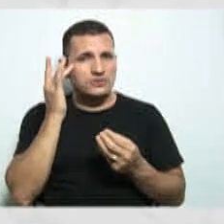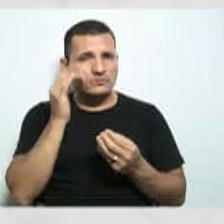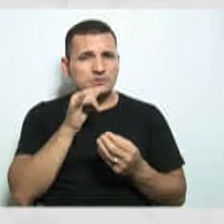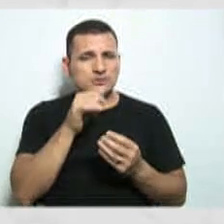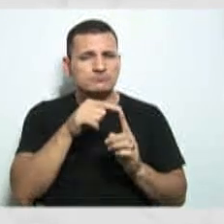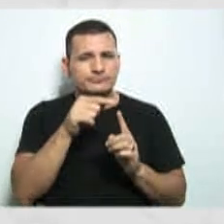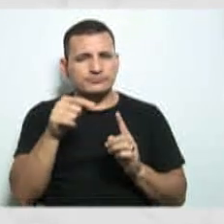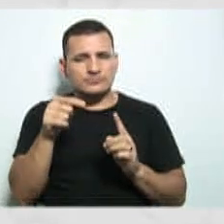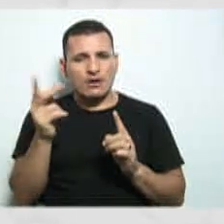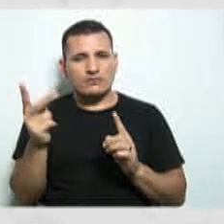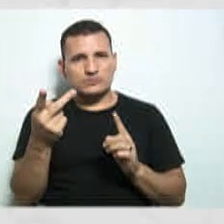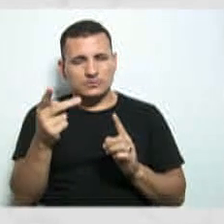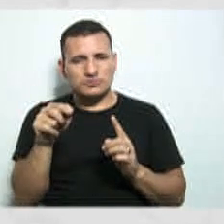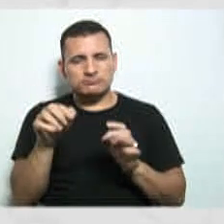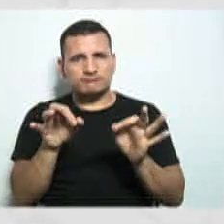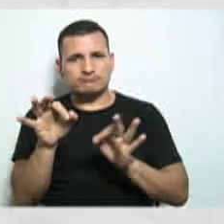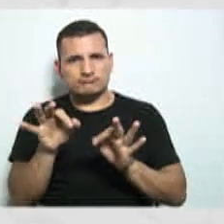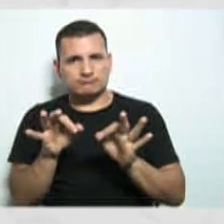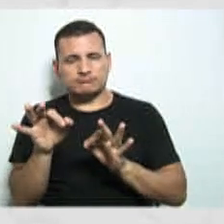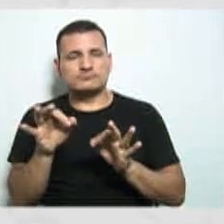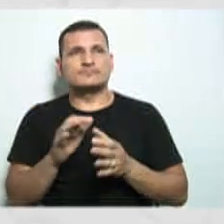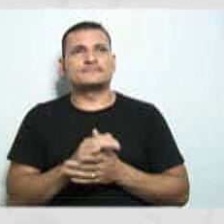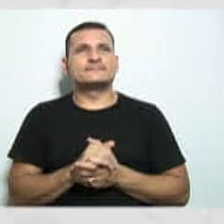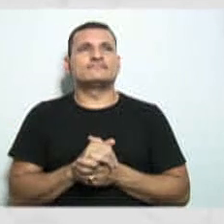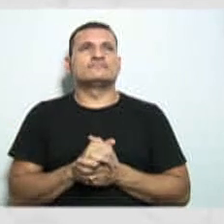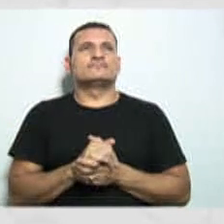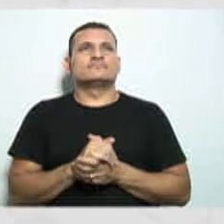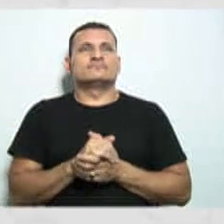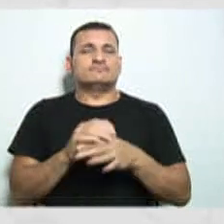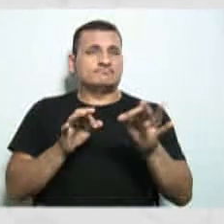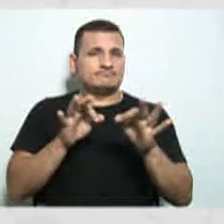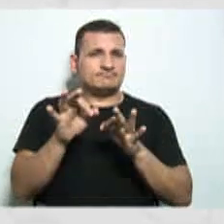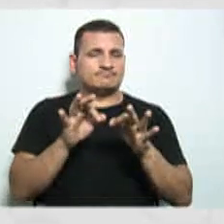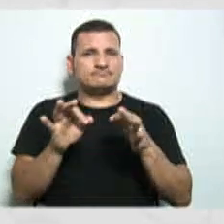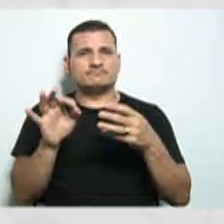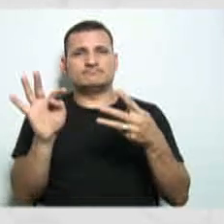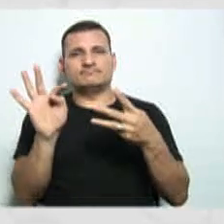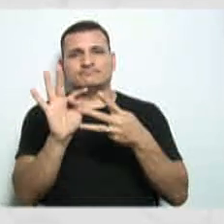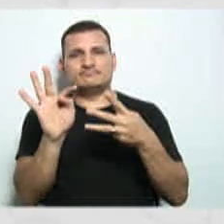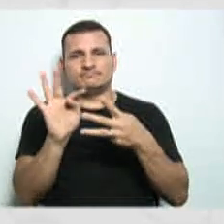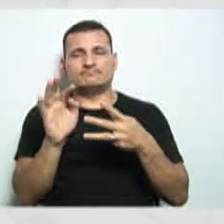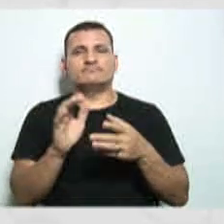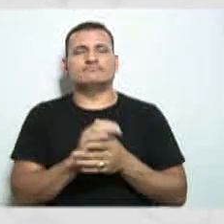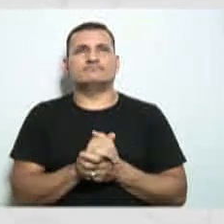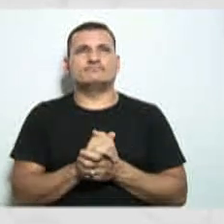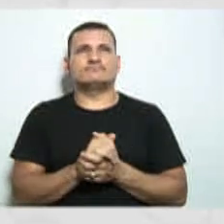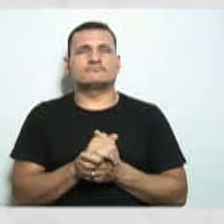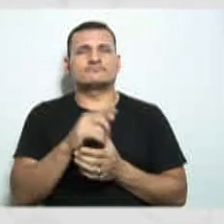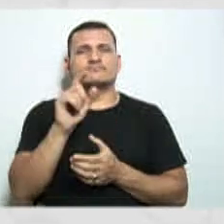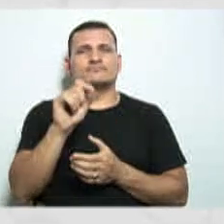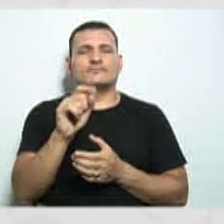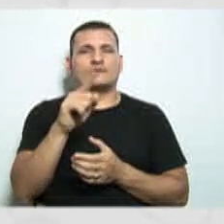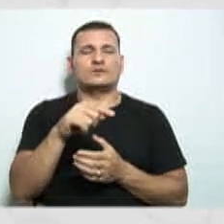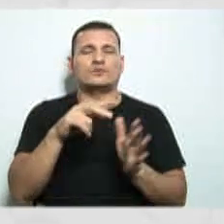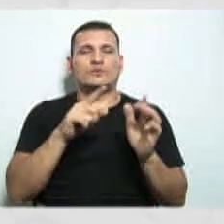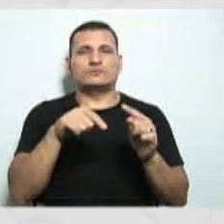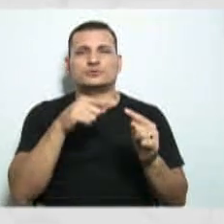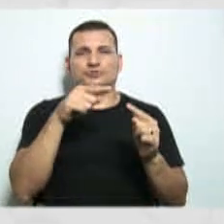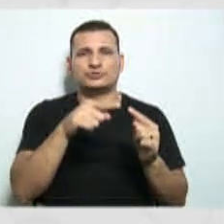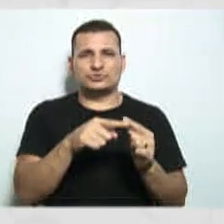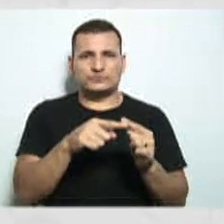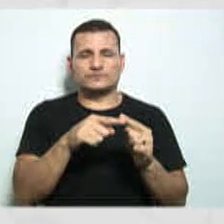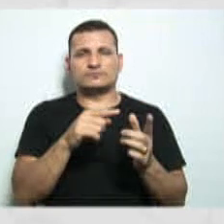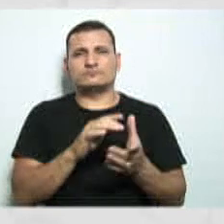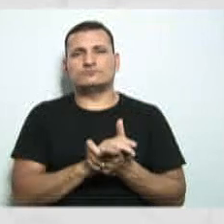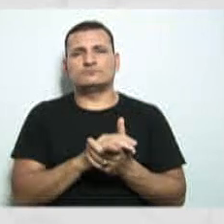você mexe no planejamento. Tá bom? Vamos para o planejamento tático? Olha lá, é aquele que traduz os objetivos e